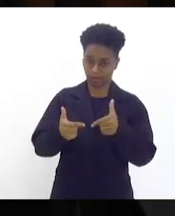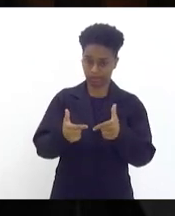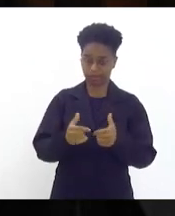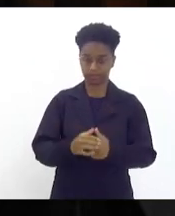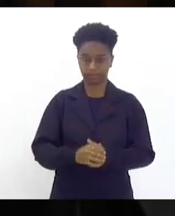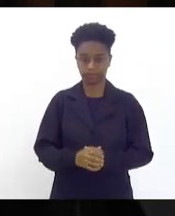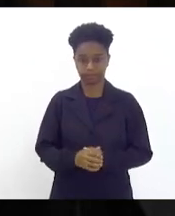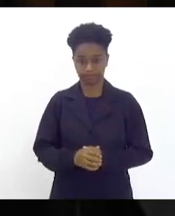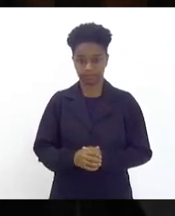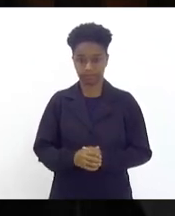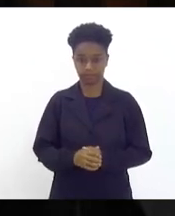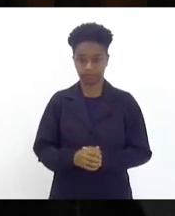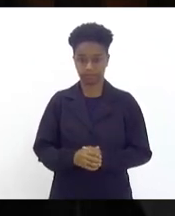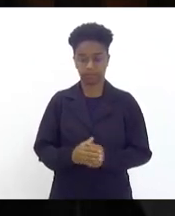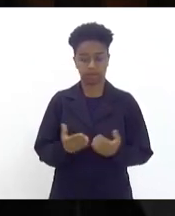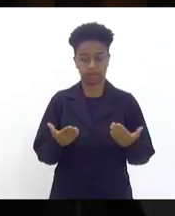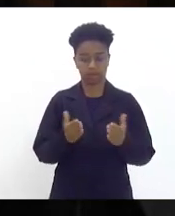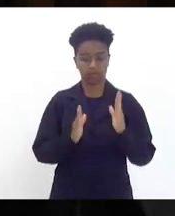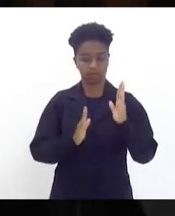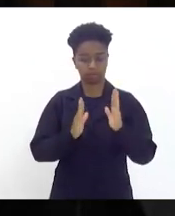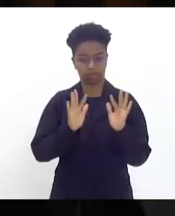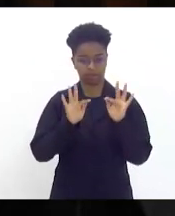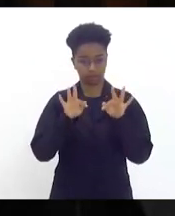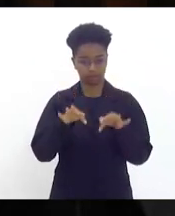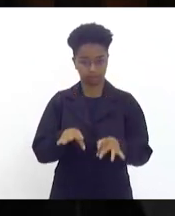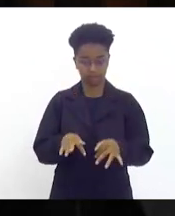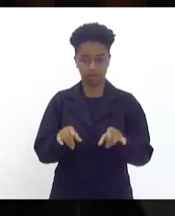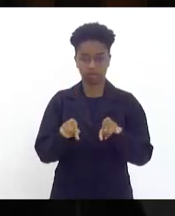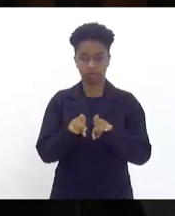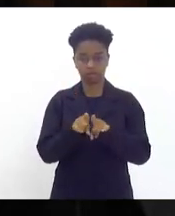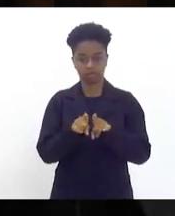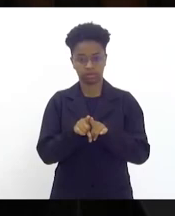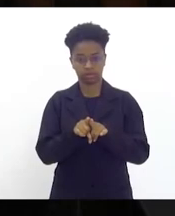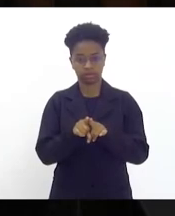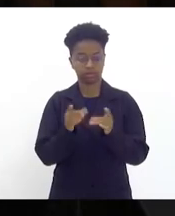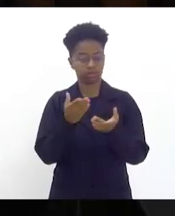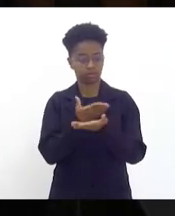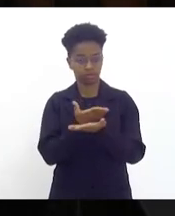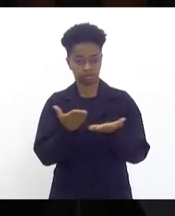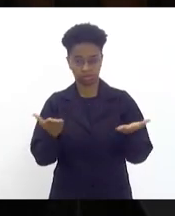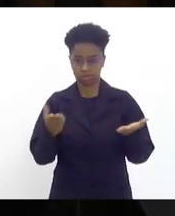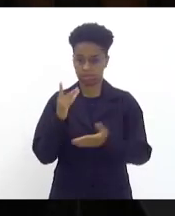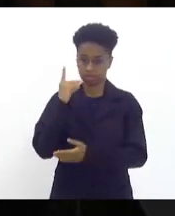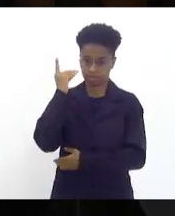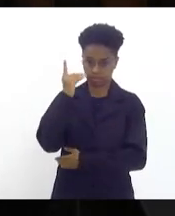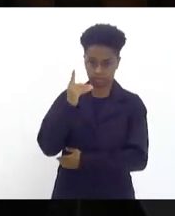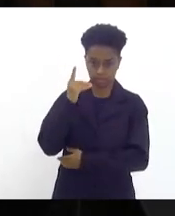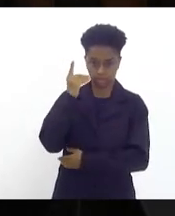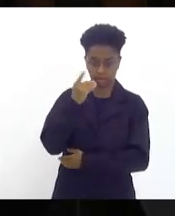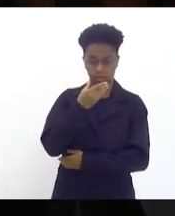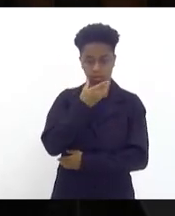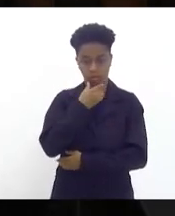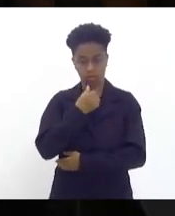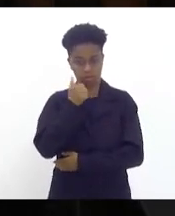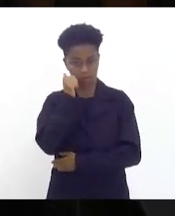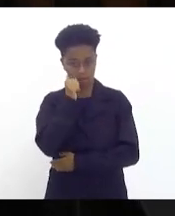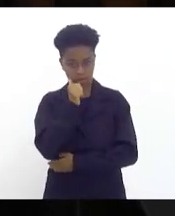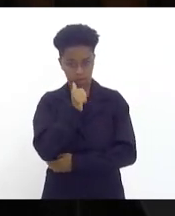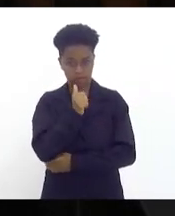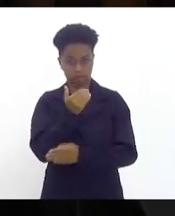do expediente final senhoras e senhores deputados que